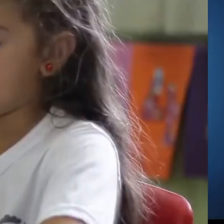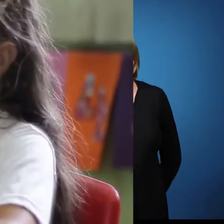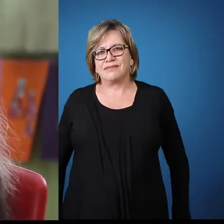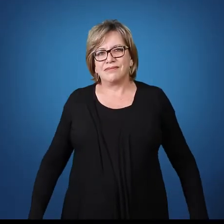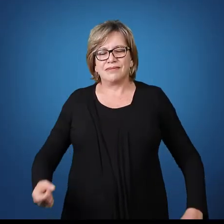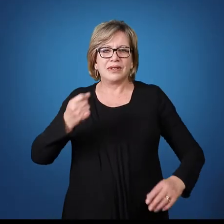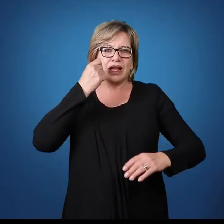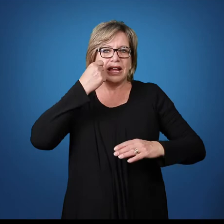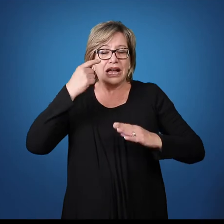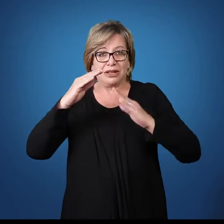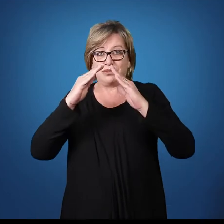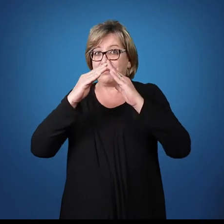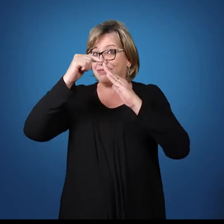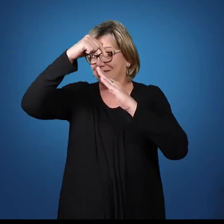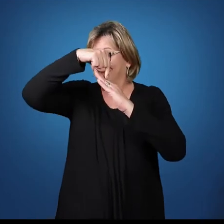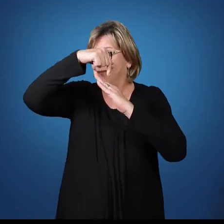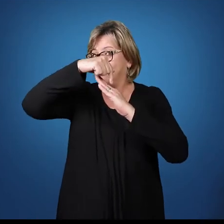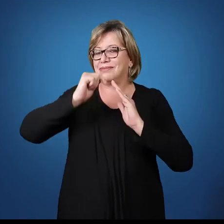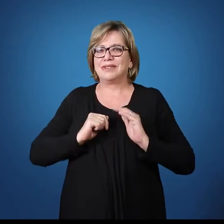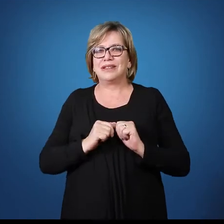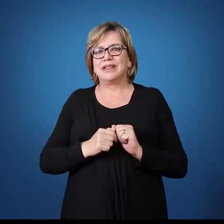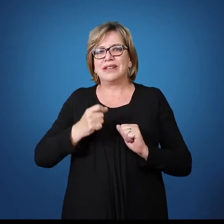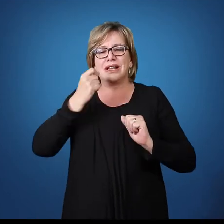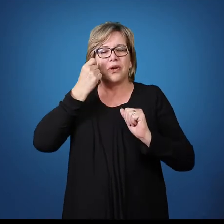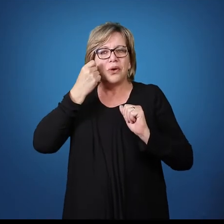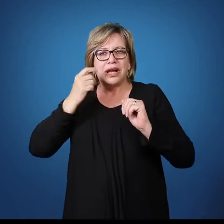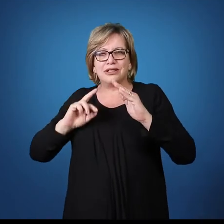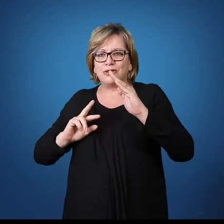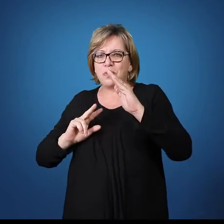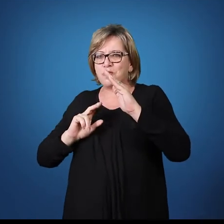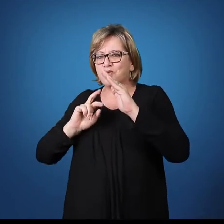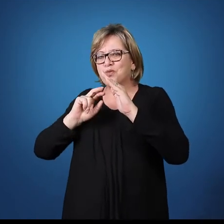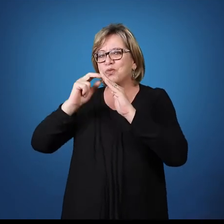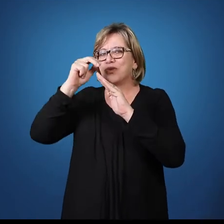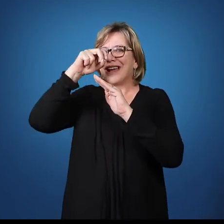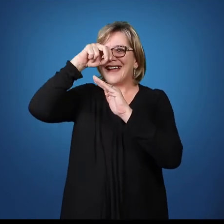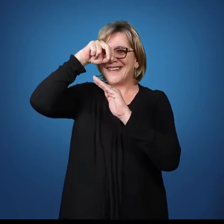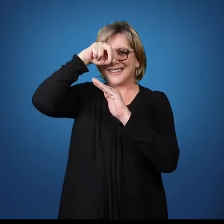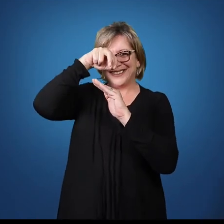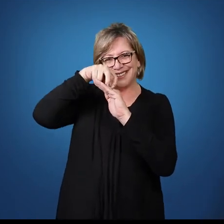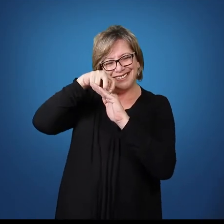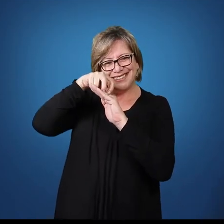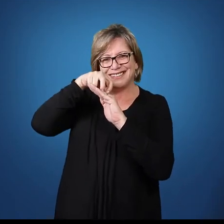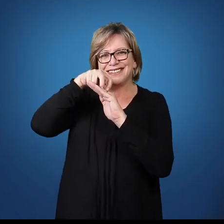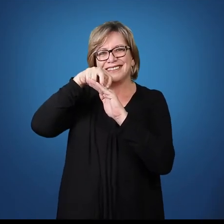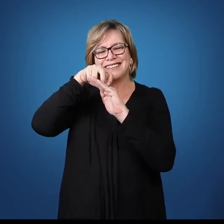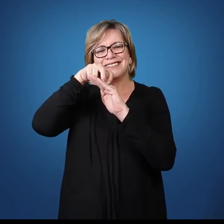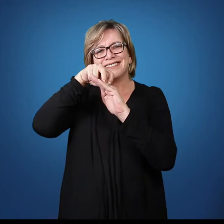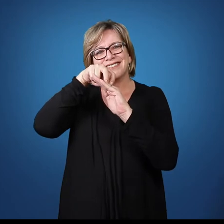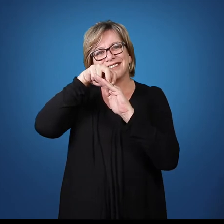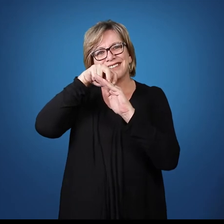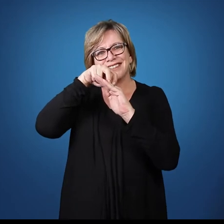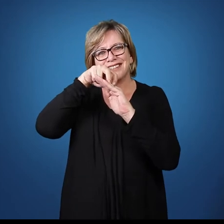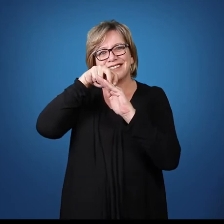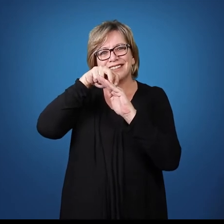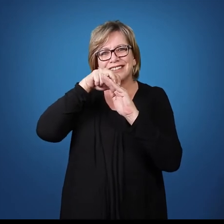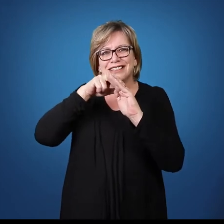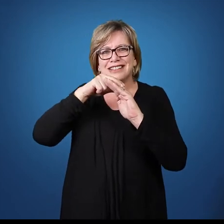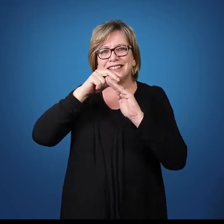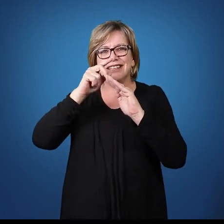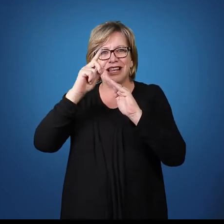O gato no telhado. O gato subiu no telhado. Lá